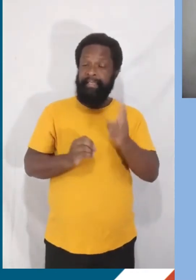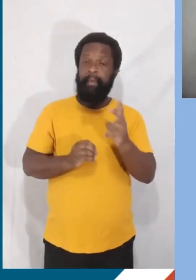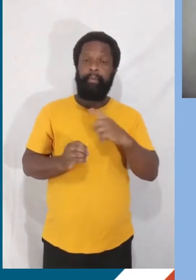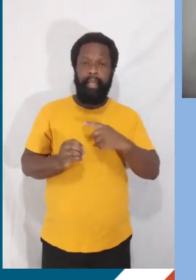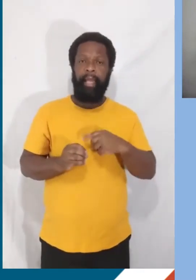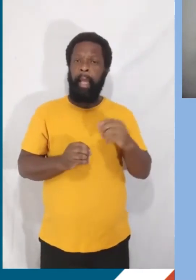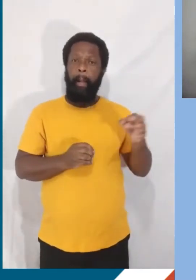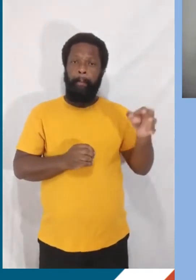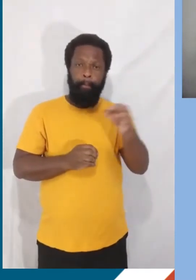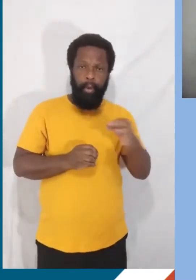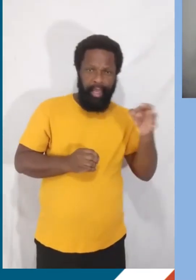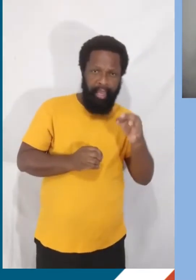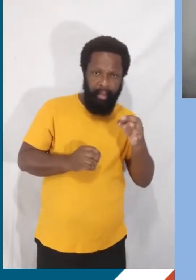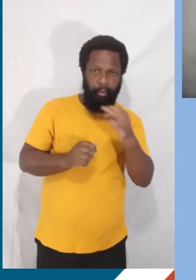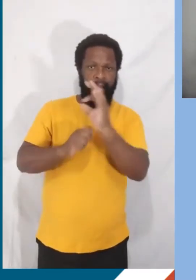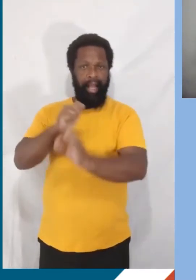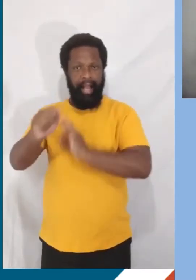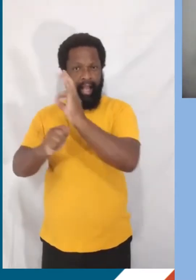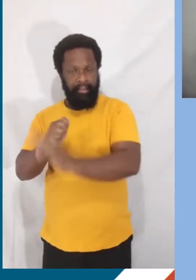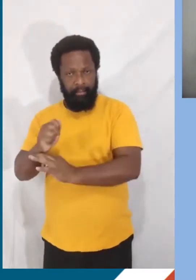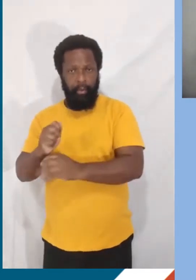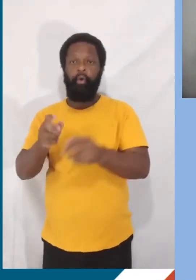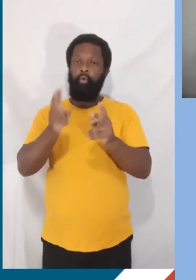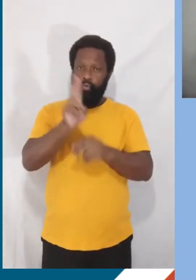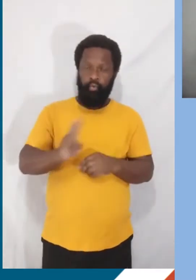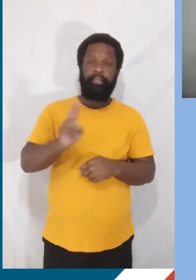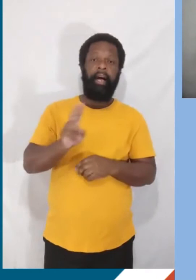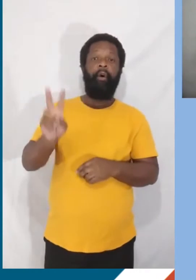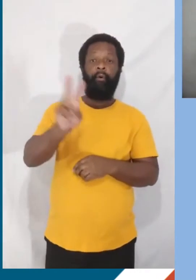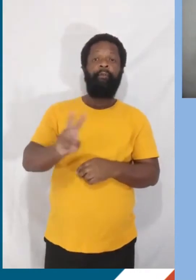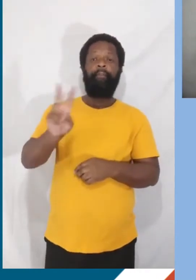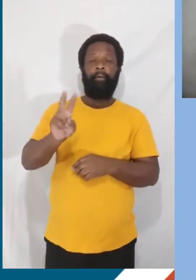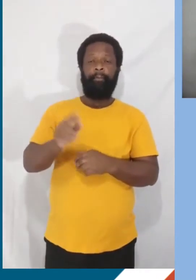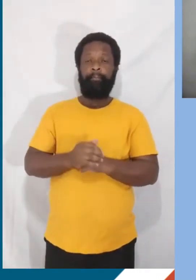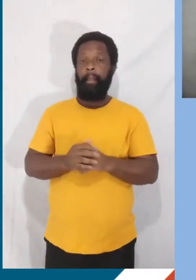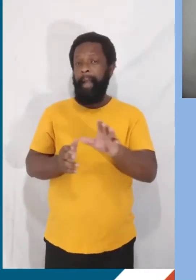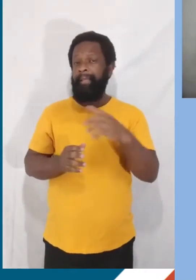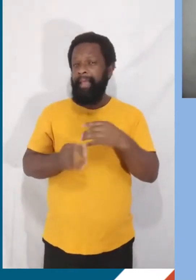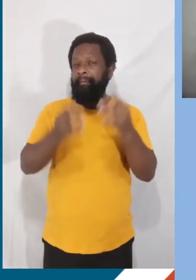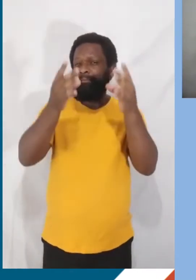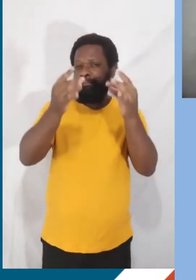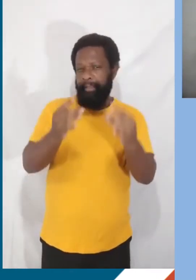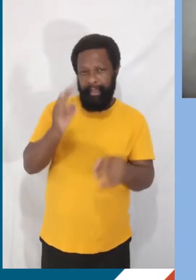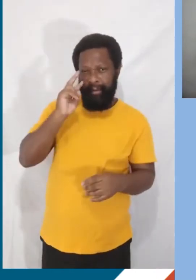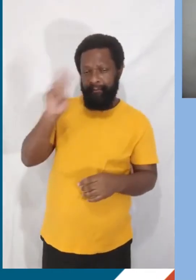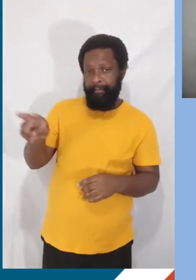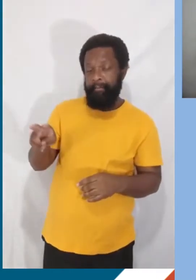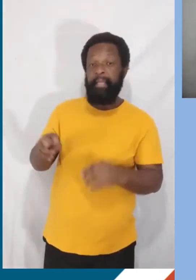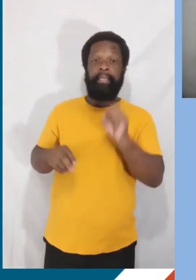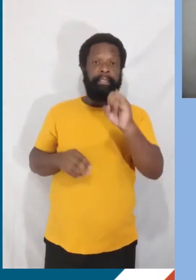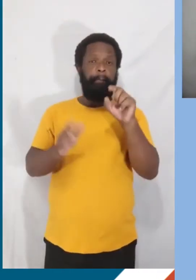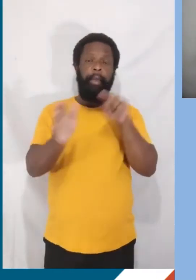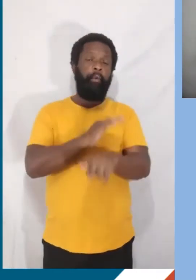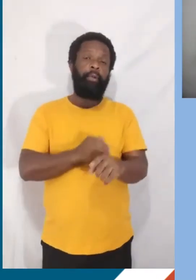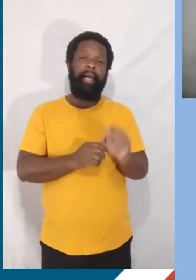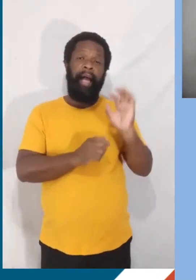ou a átomos, a gente vai ter que usar essa constante, um valor fixo, tá? Mas tem um pequeno detalhe aqui, que é o